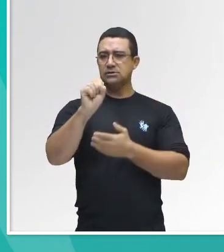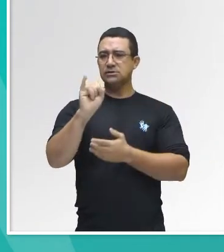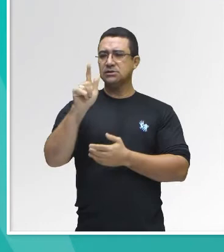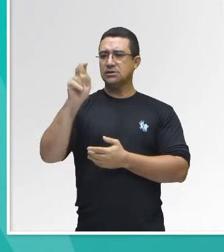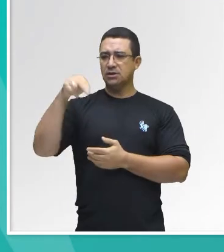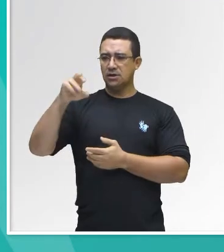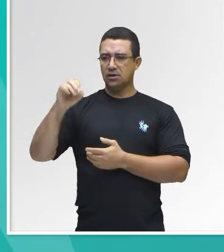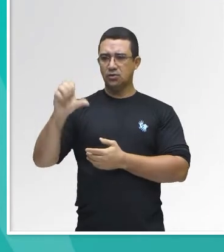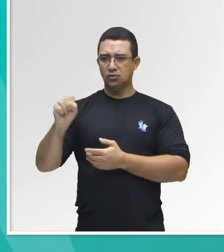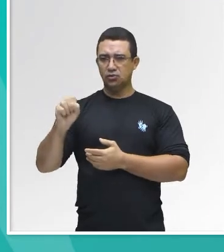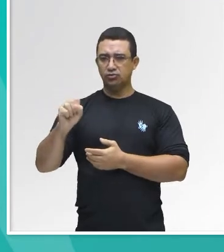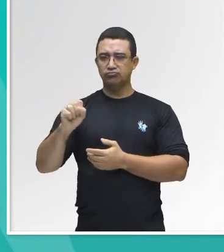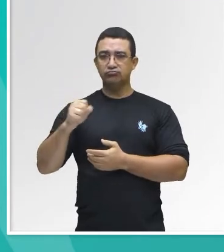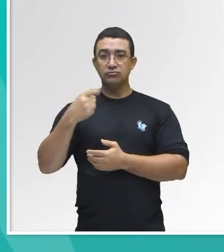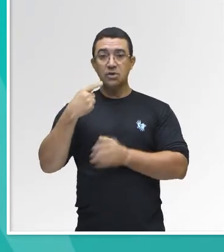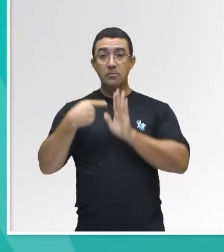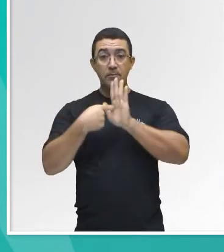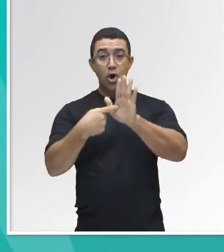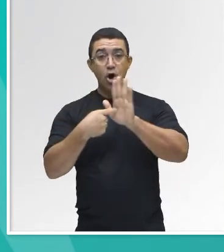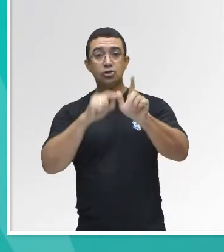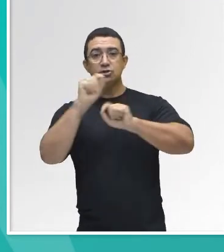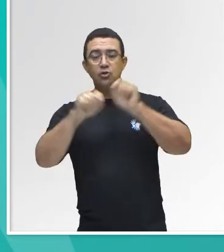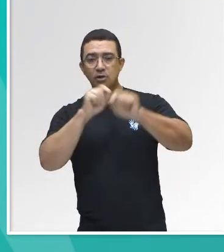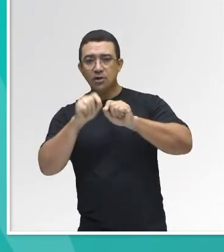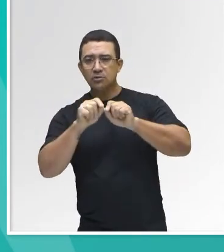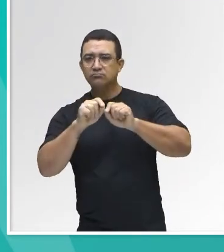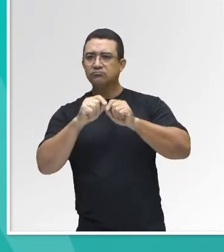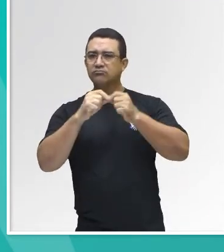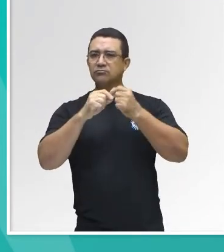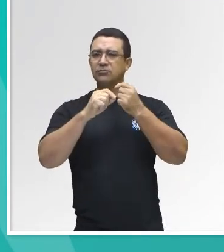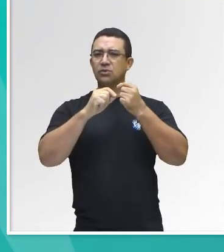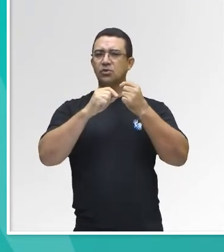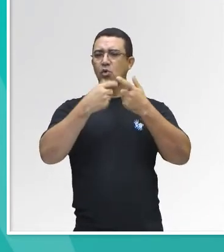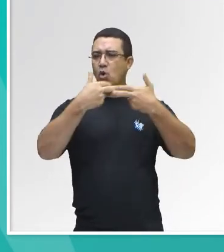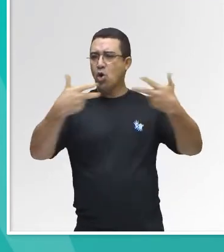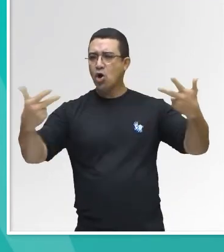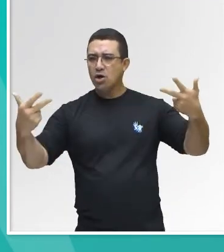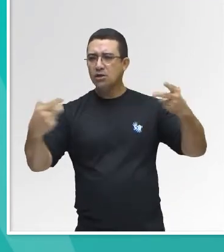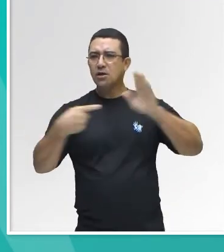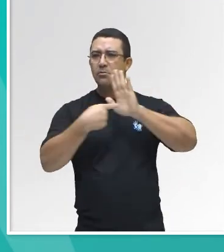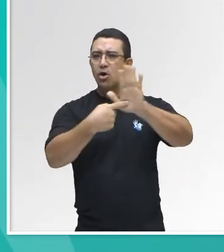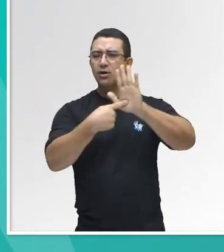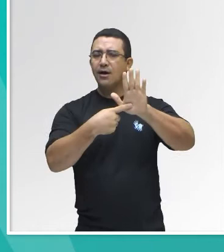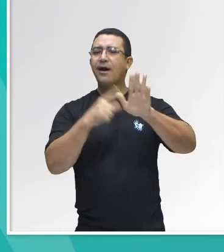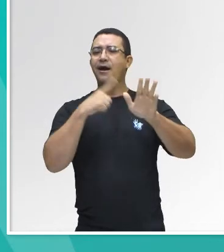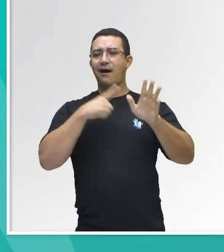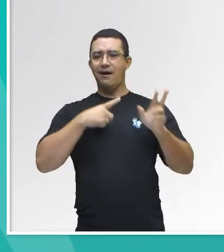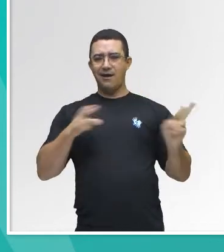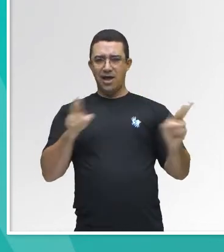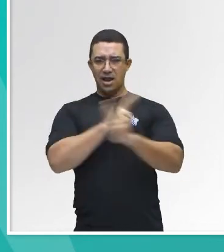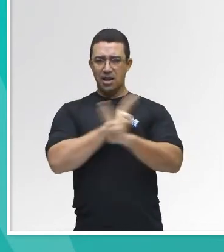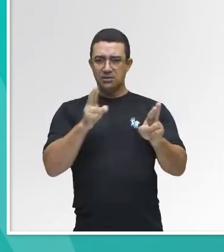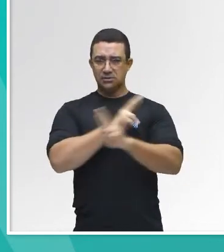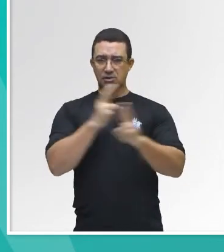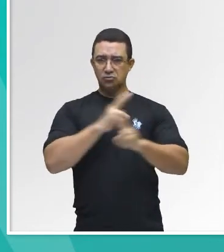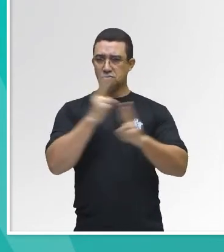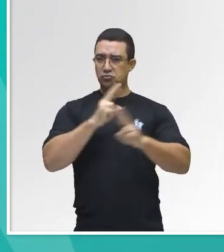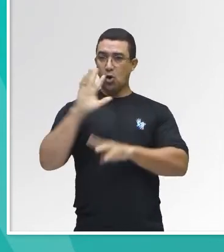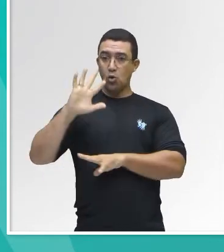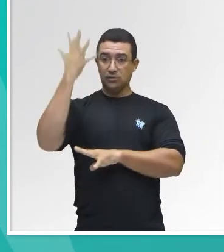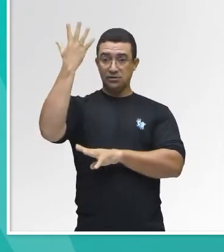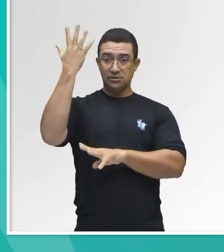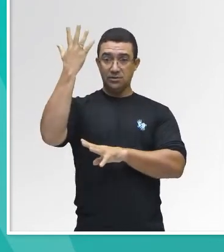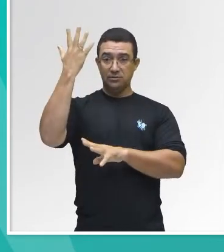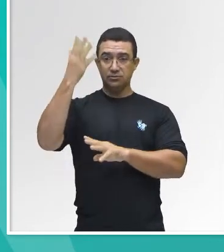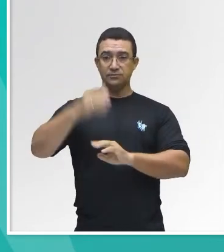indícios ou señales para estabelecer a existência de um fenômeno.